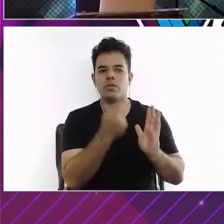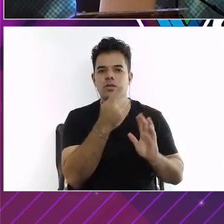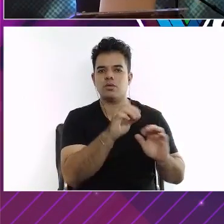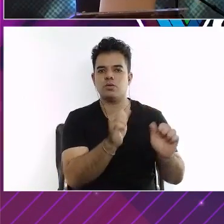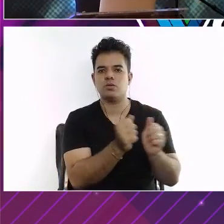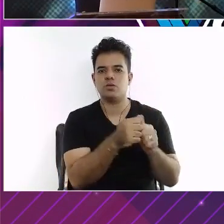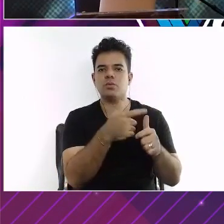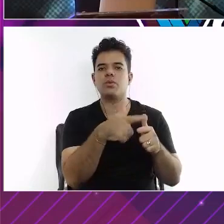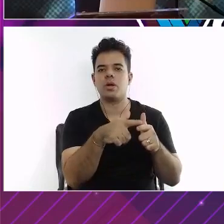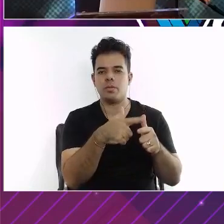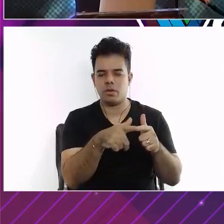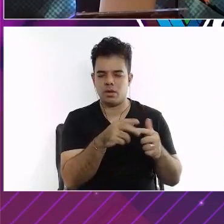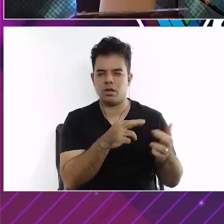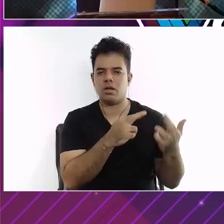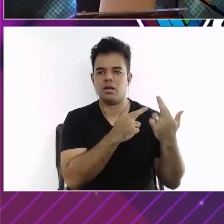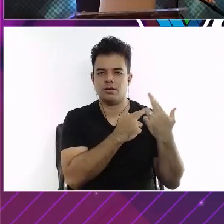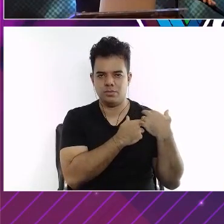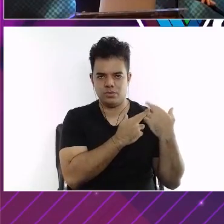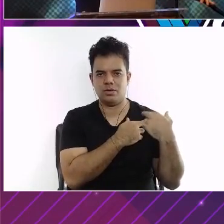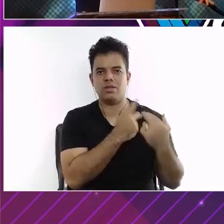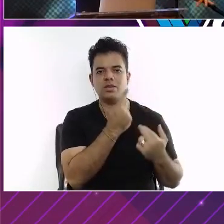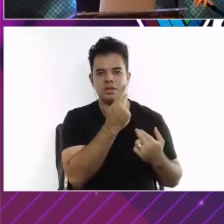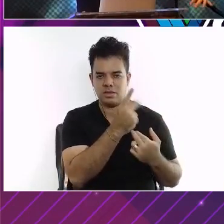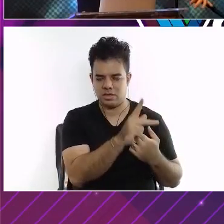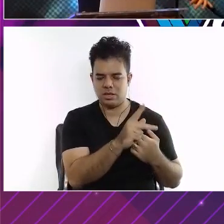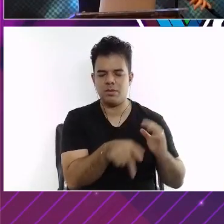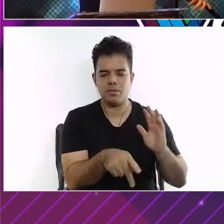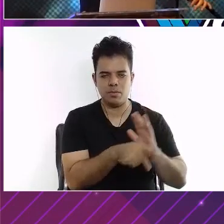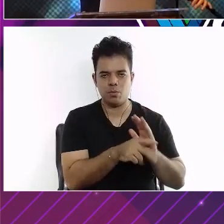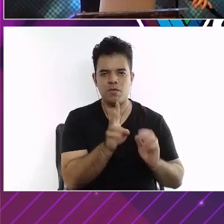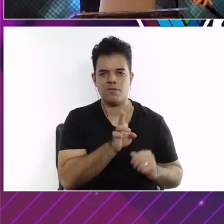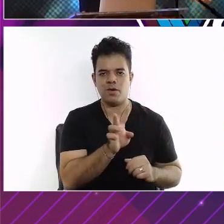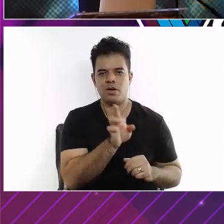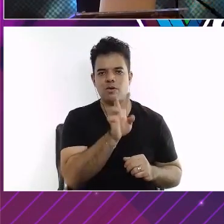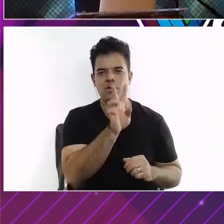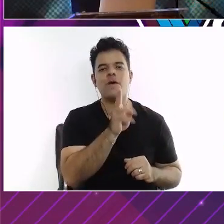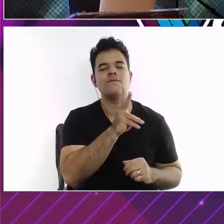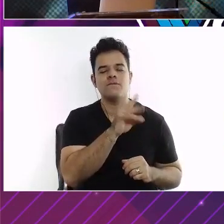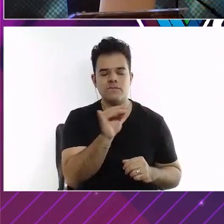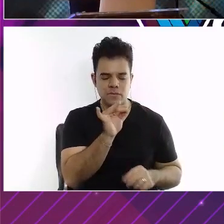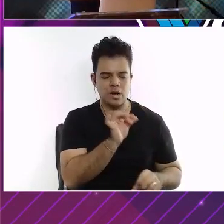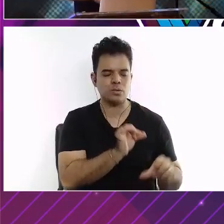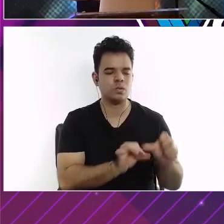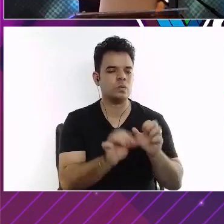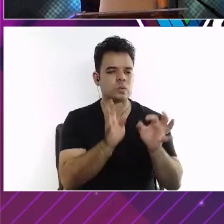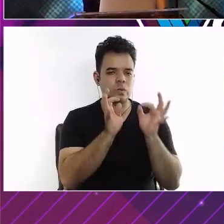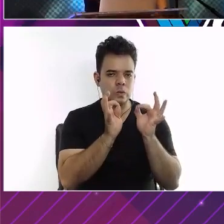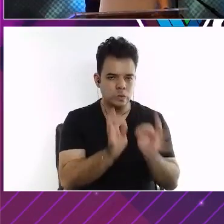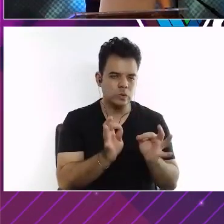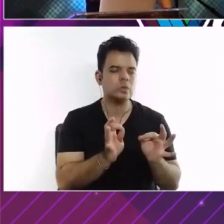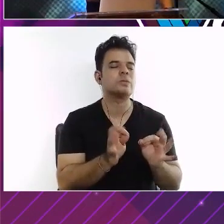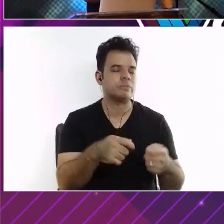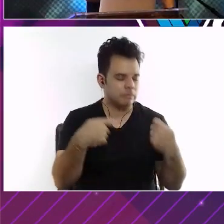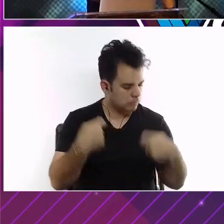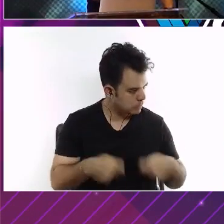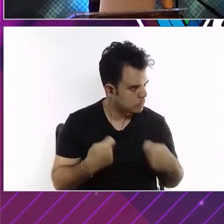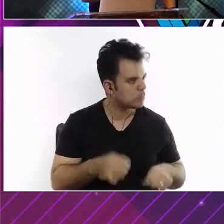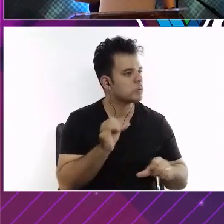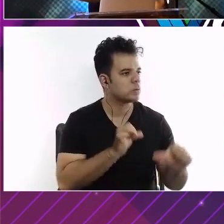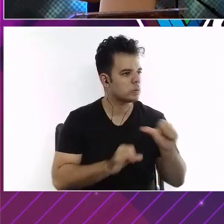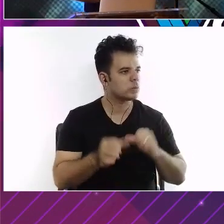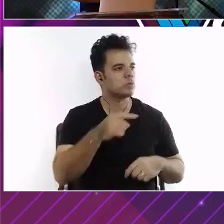ser responsabilizado como cadeia de valor. Isso vai mudar dramaticamente, tem que mudar dramaticamente, como é que a gente